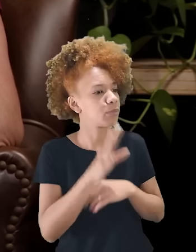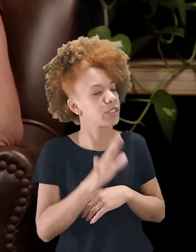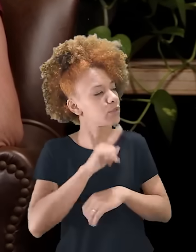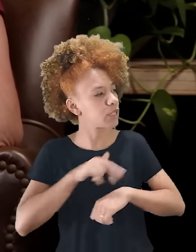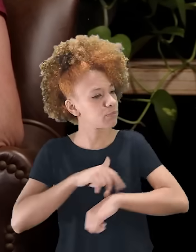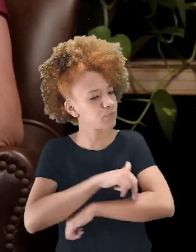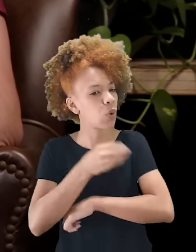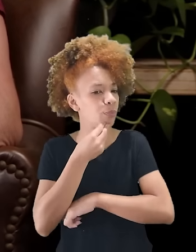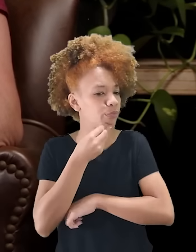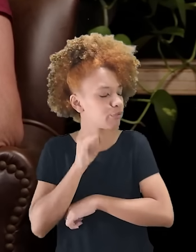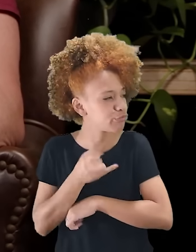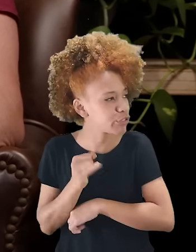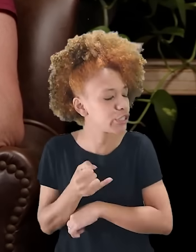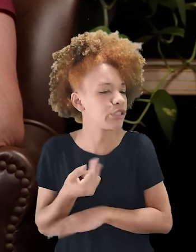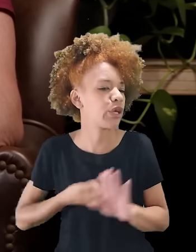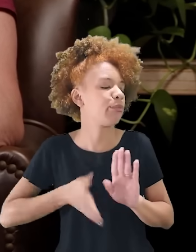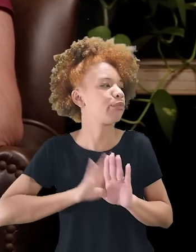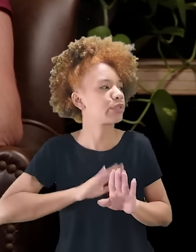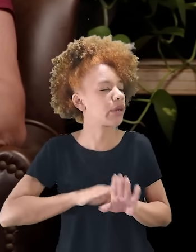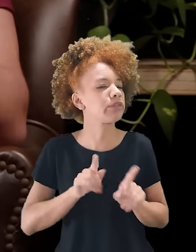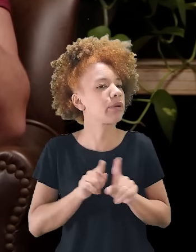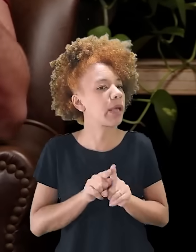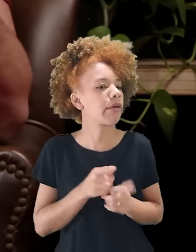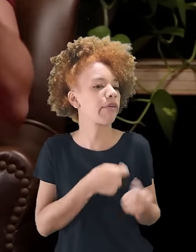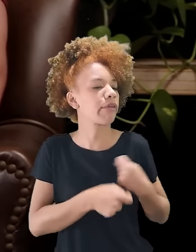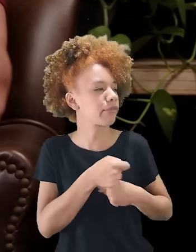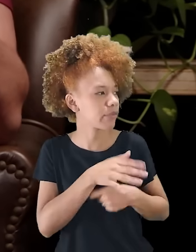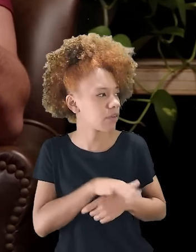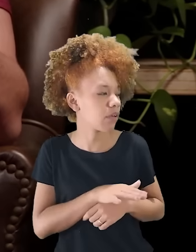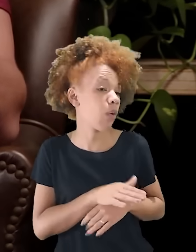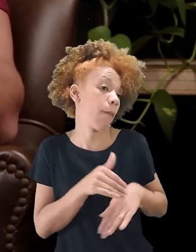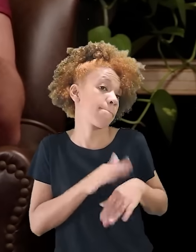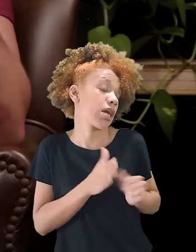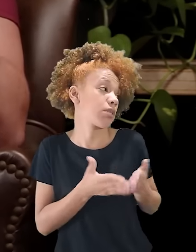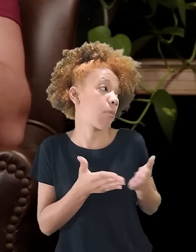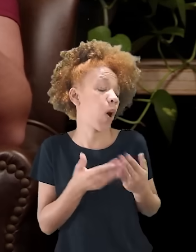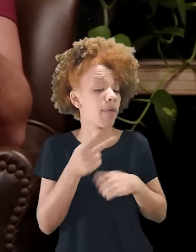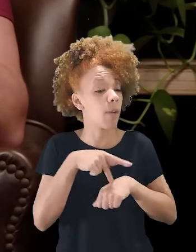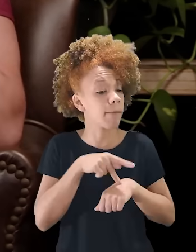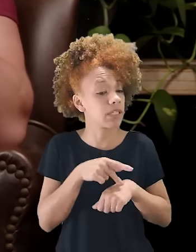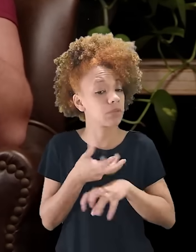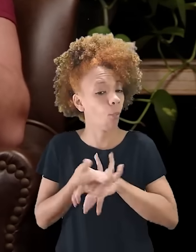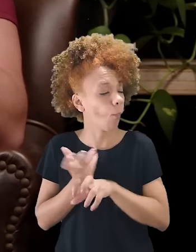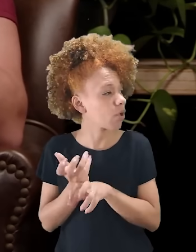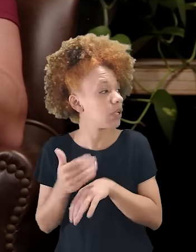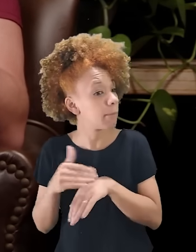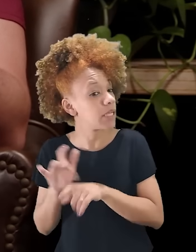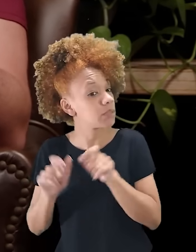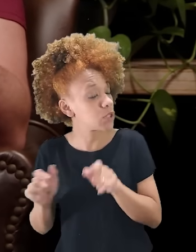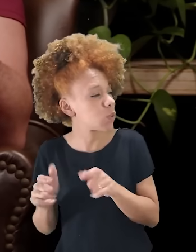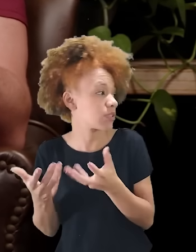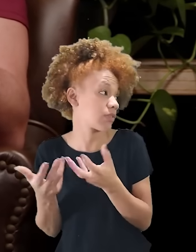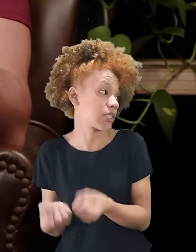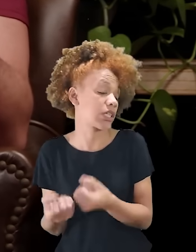modelo porque tem muita oportun muito oportunista por trás também que hangari o universo quanto mais pobre é o país mais miserável mais